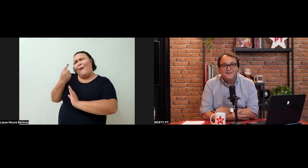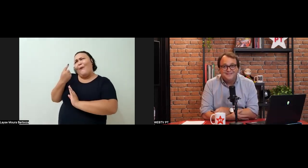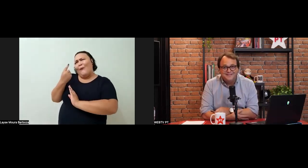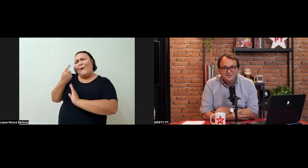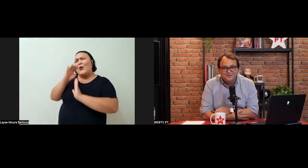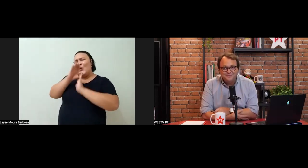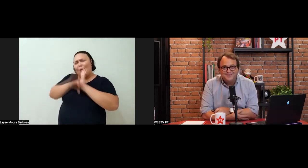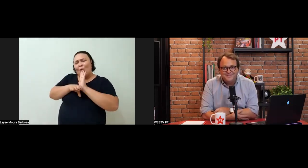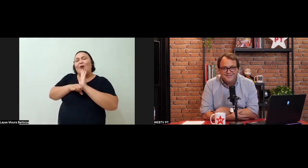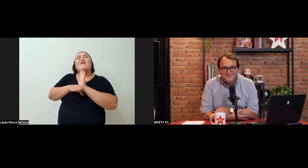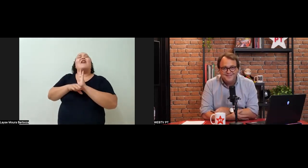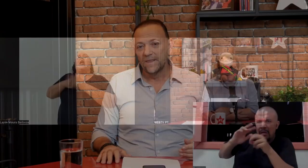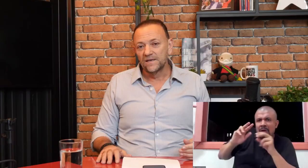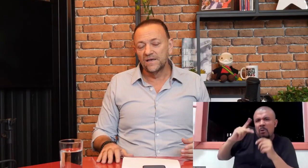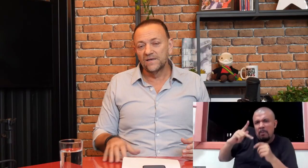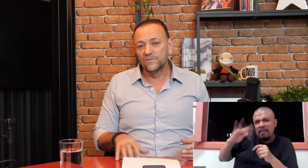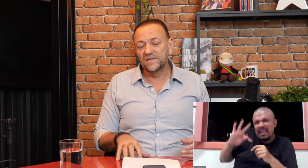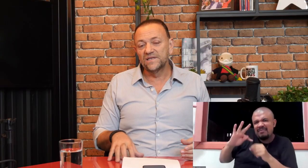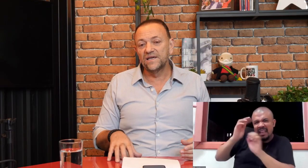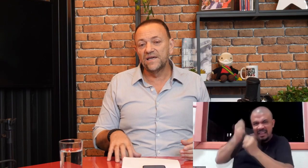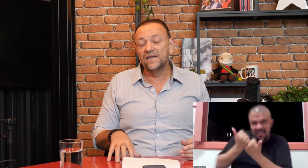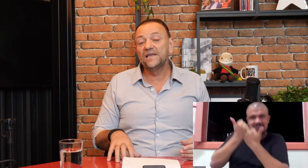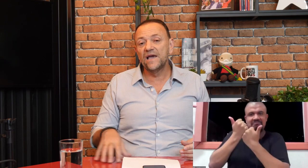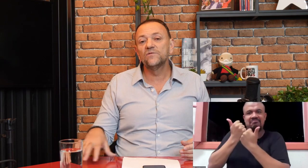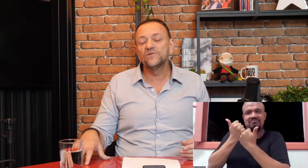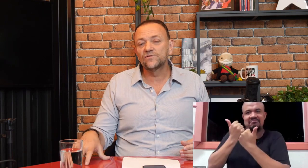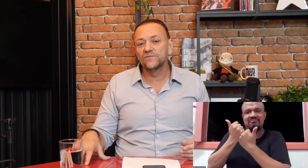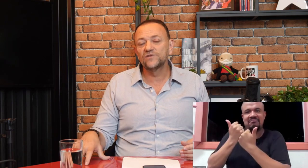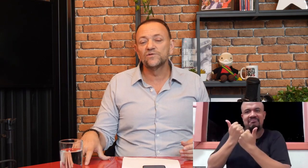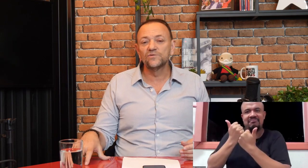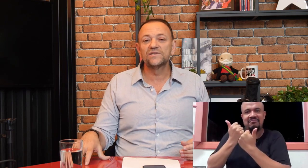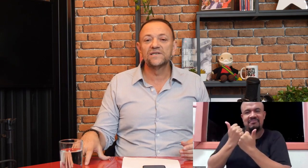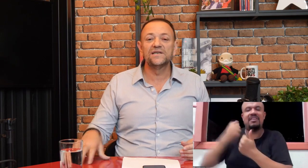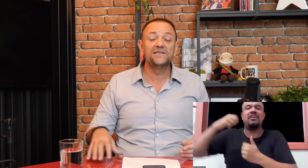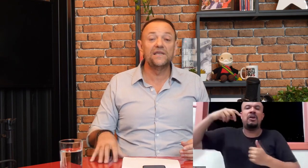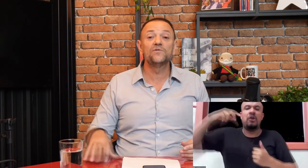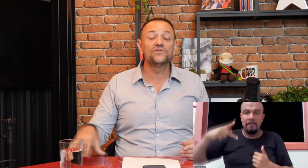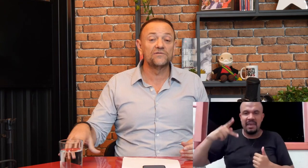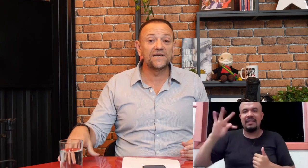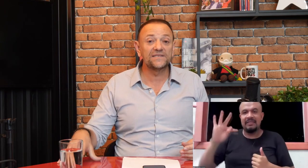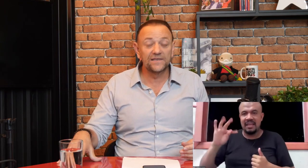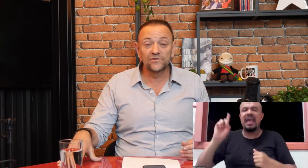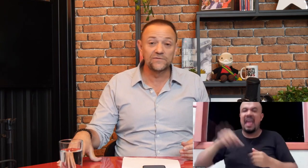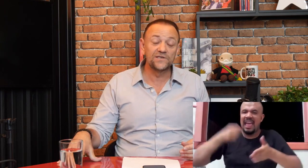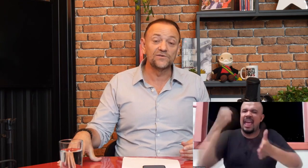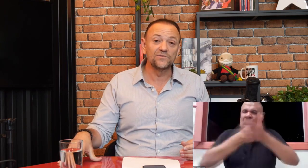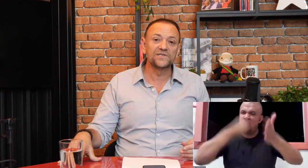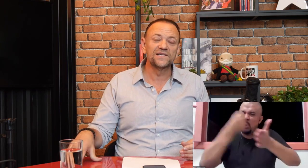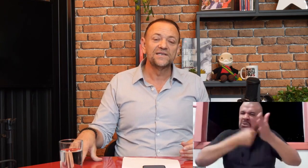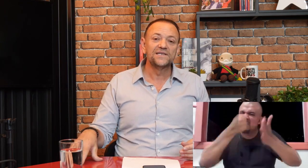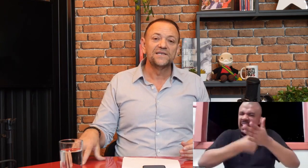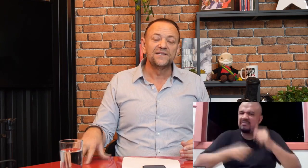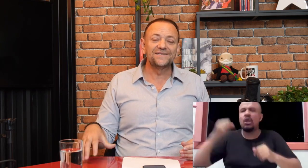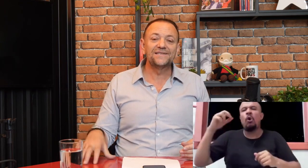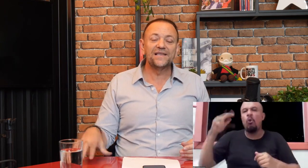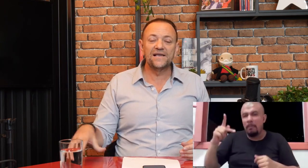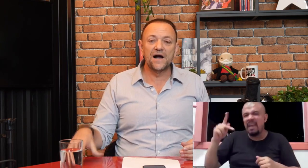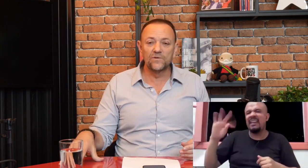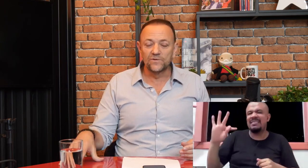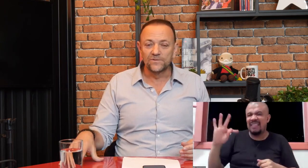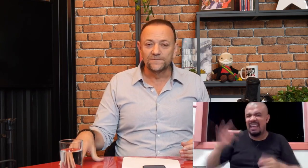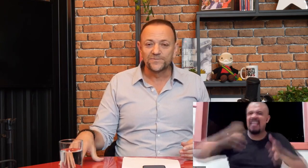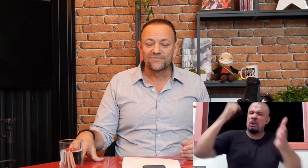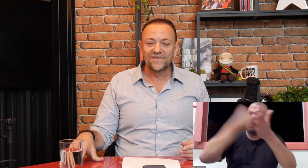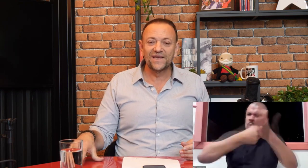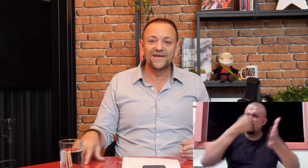que é militante do PT. O PT, ele é um instrumento de luta, ele tem que continuar sendo um instrumento de luta. E se tem